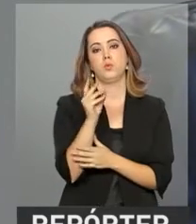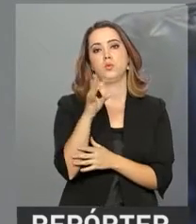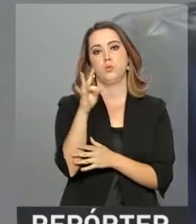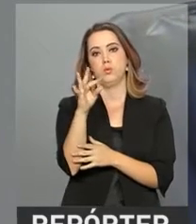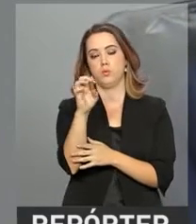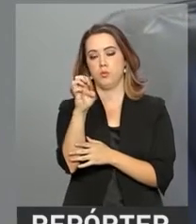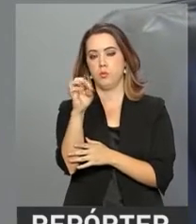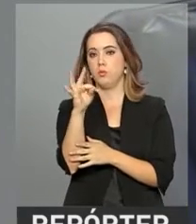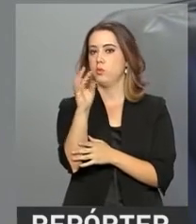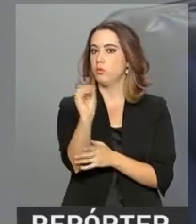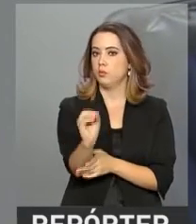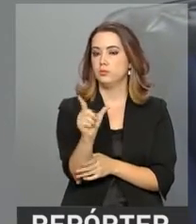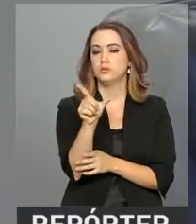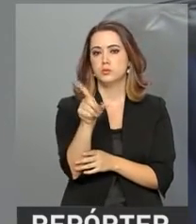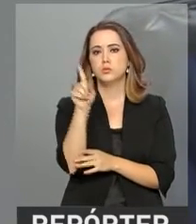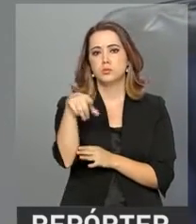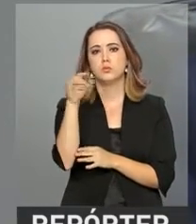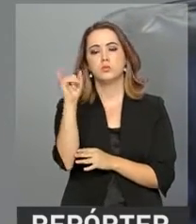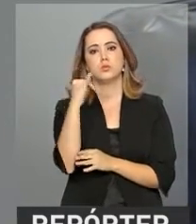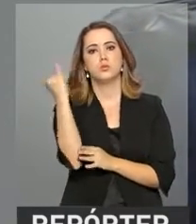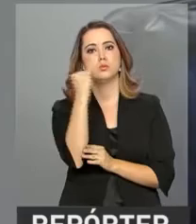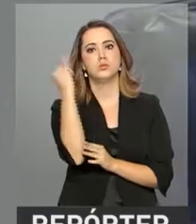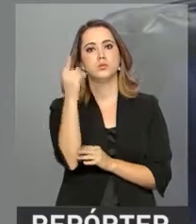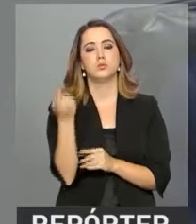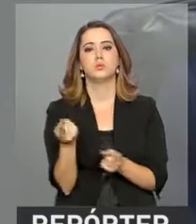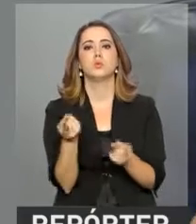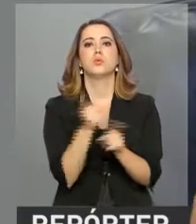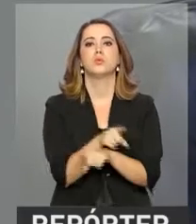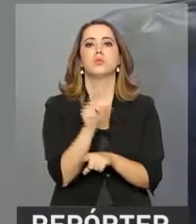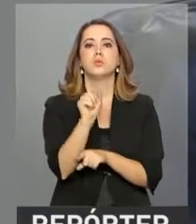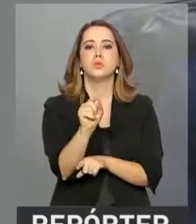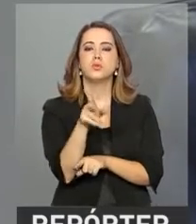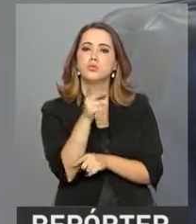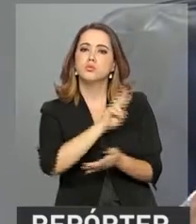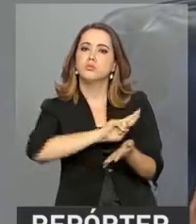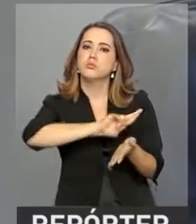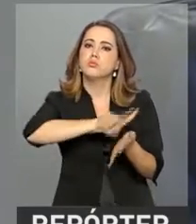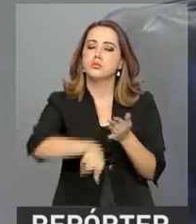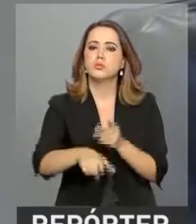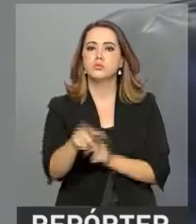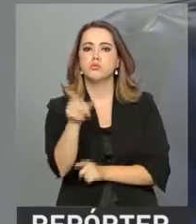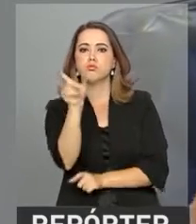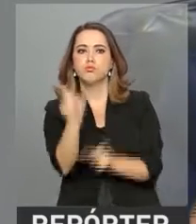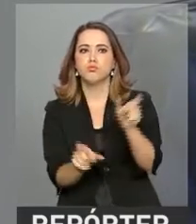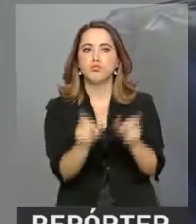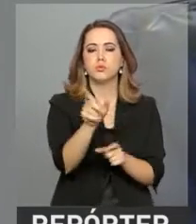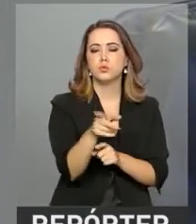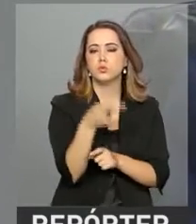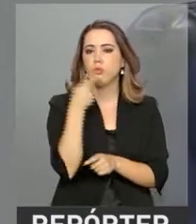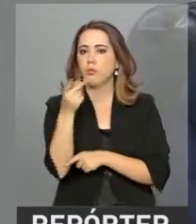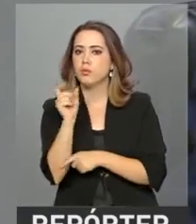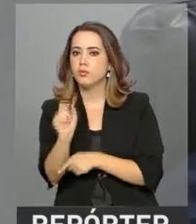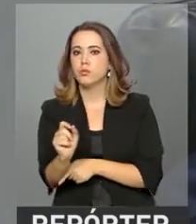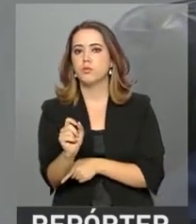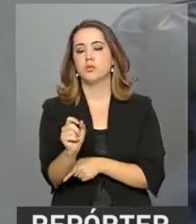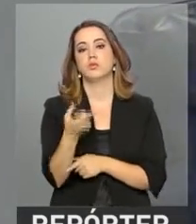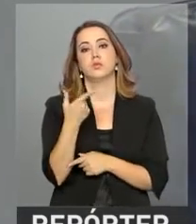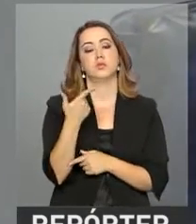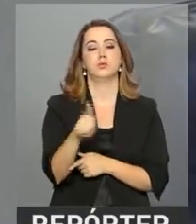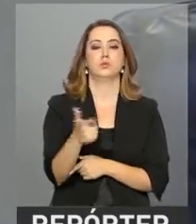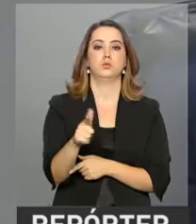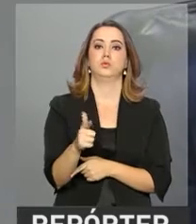importante e que ao contrário do que muito se discutiu do que muito se especulou é certa não